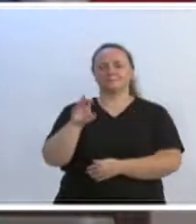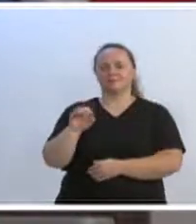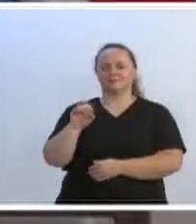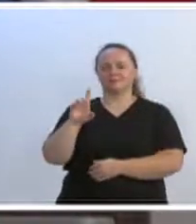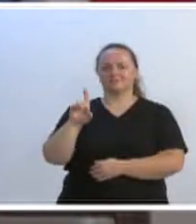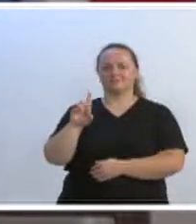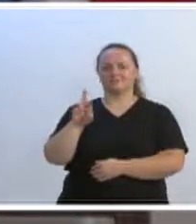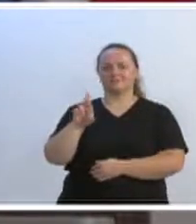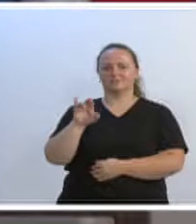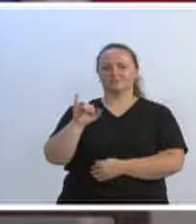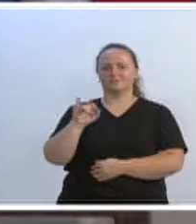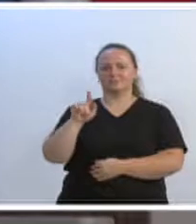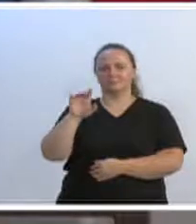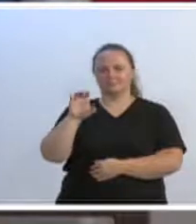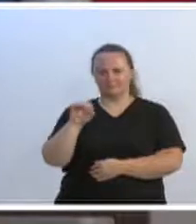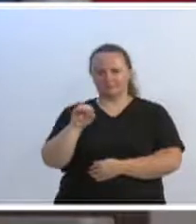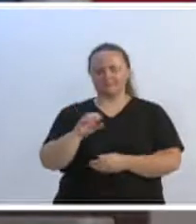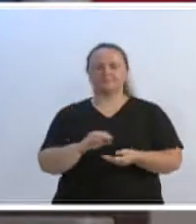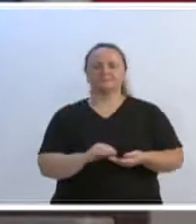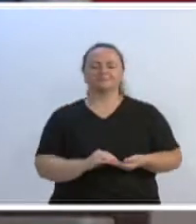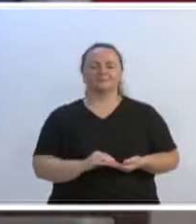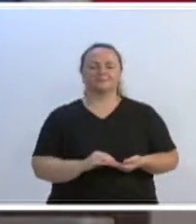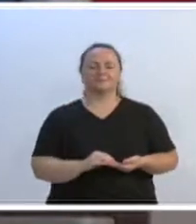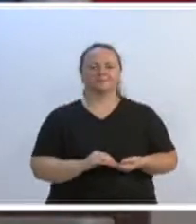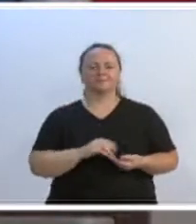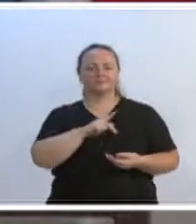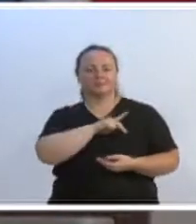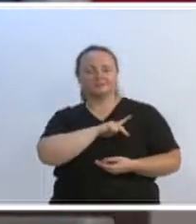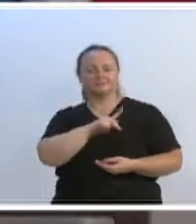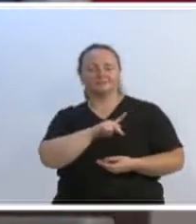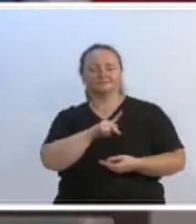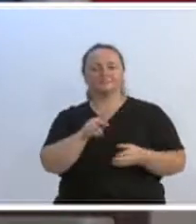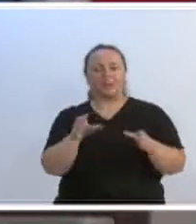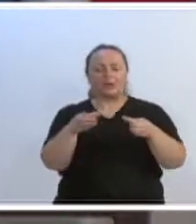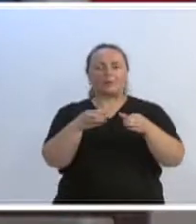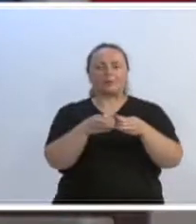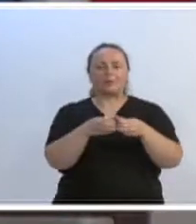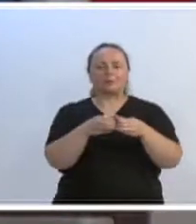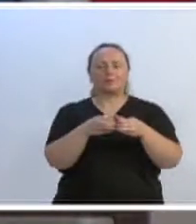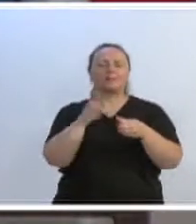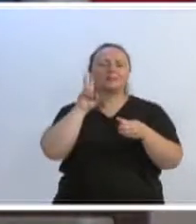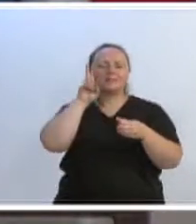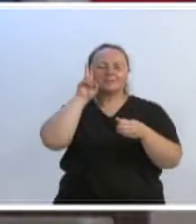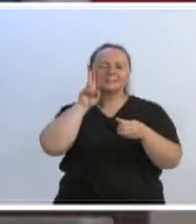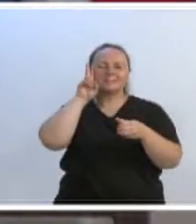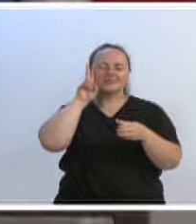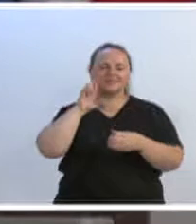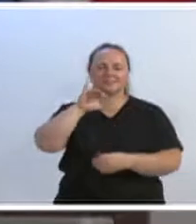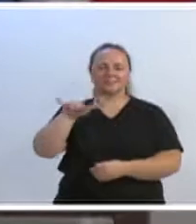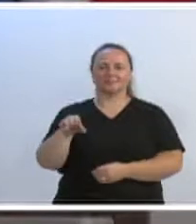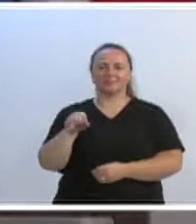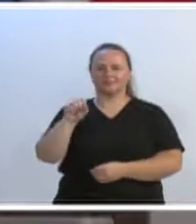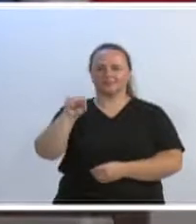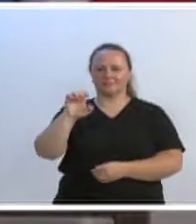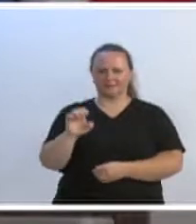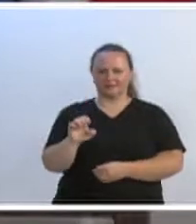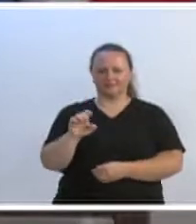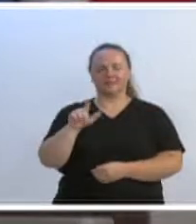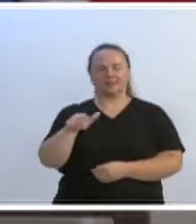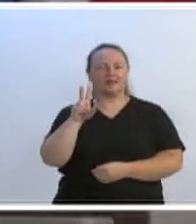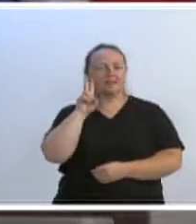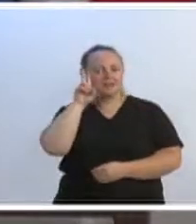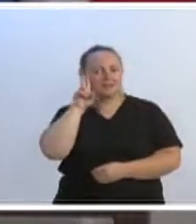1949 a 1973, Mitteilungen,